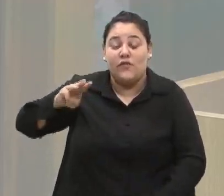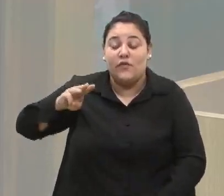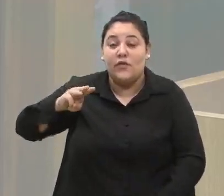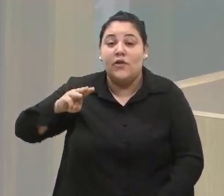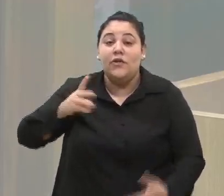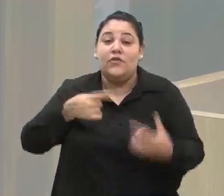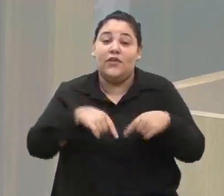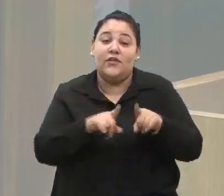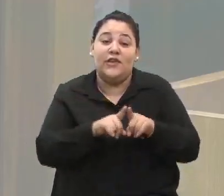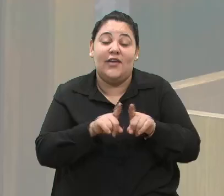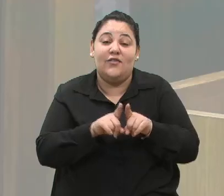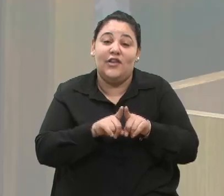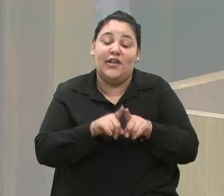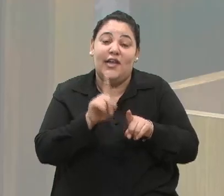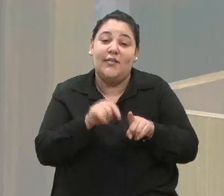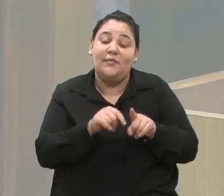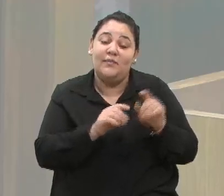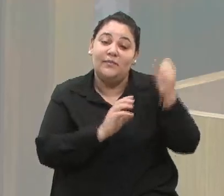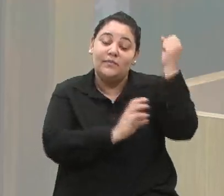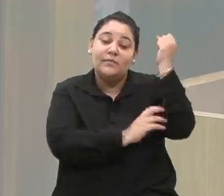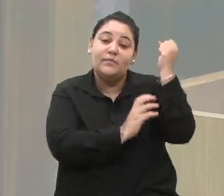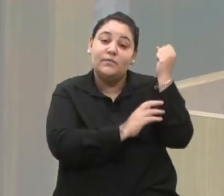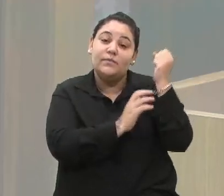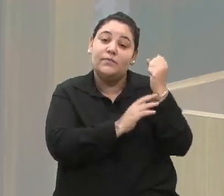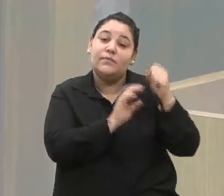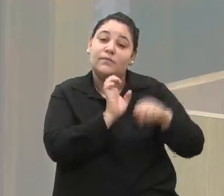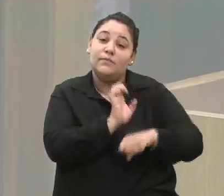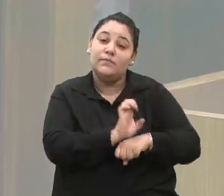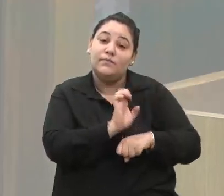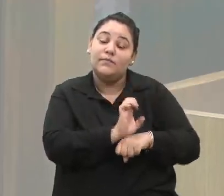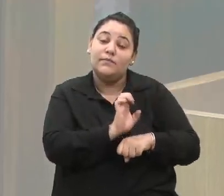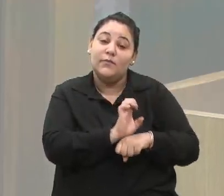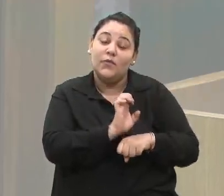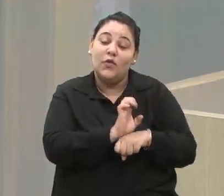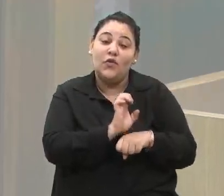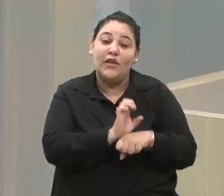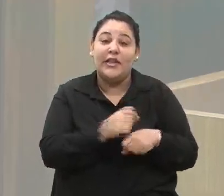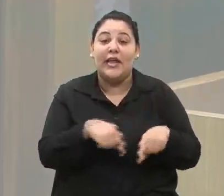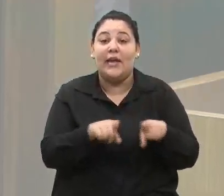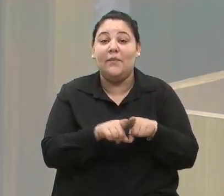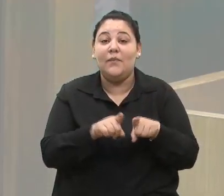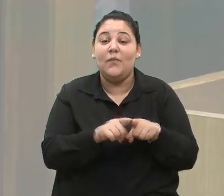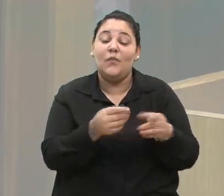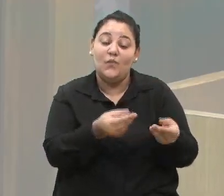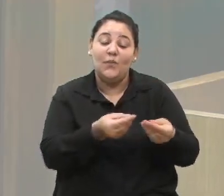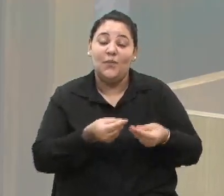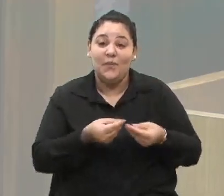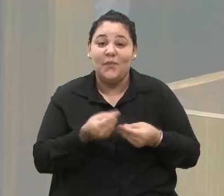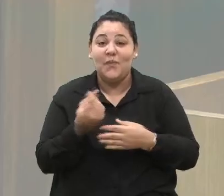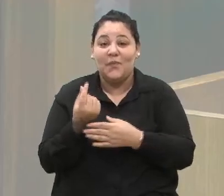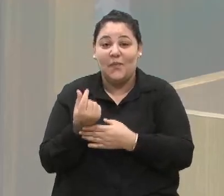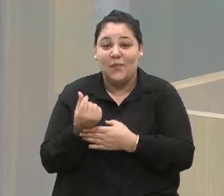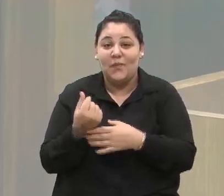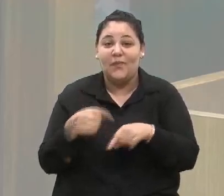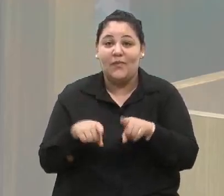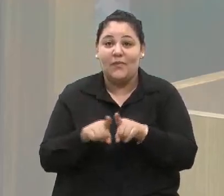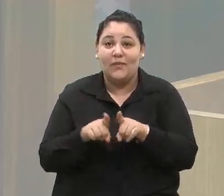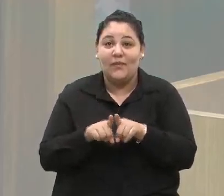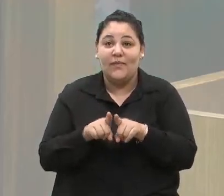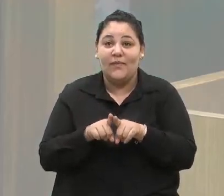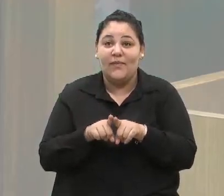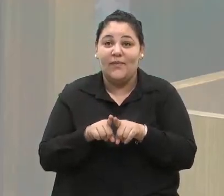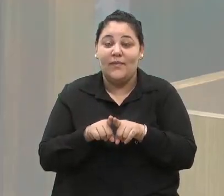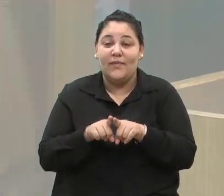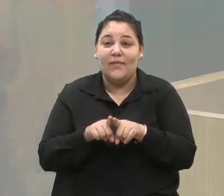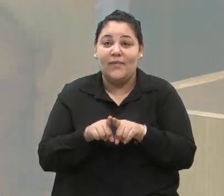do estado, etc, etc, já teria recebido o recurso, as coisas teriam andado e nós não estaríamos na